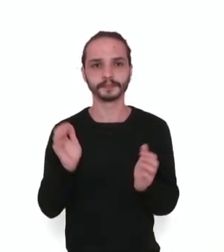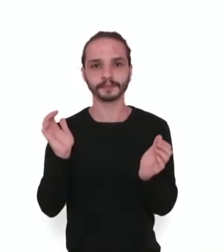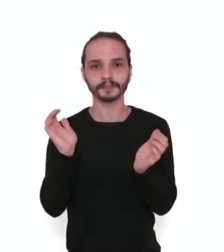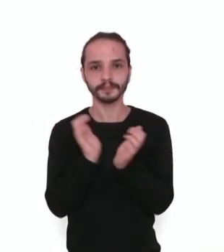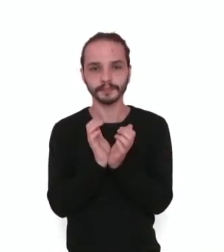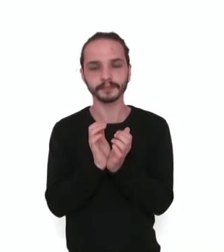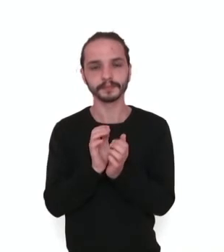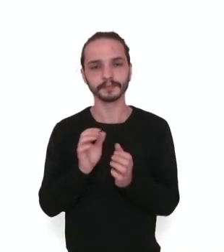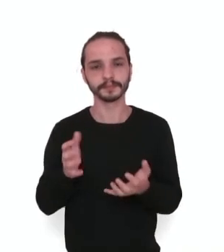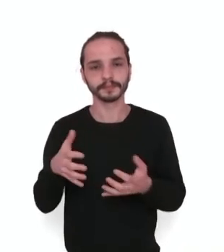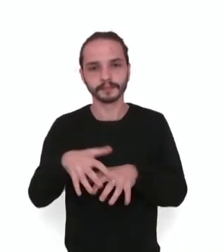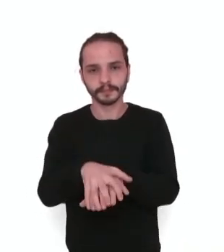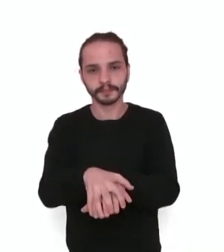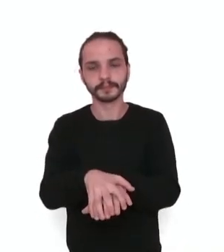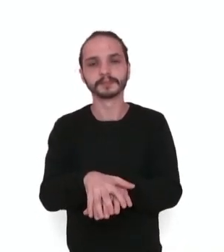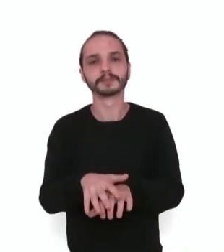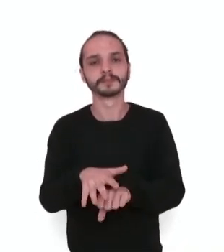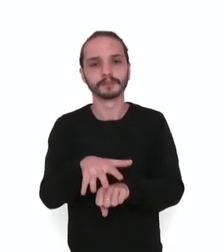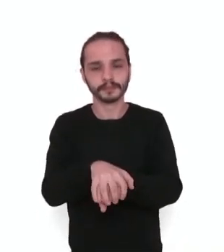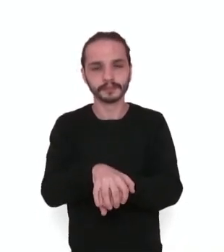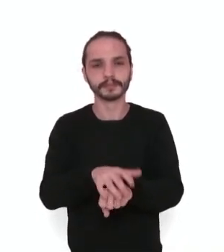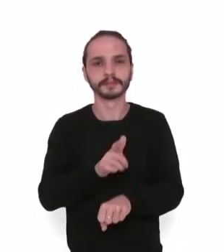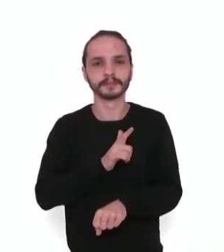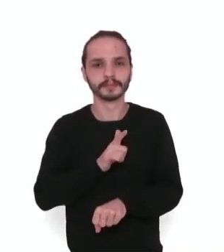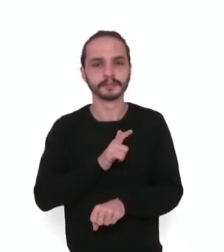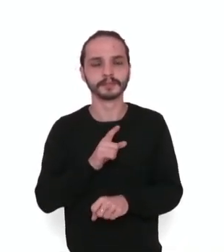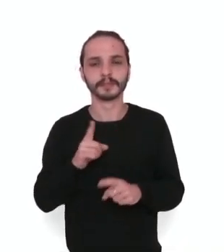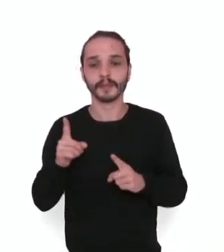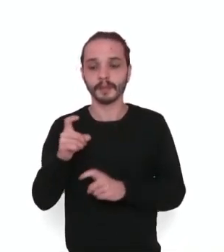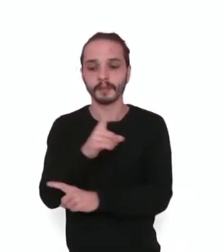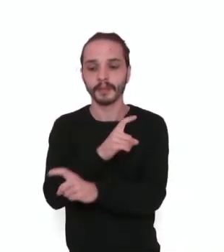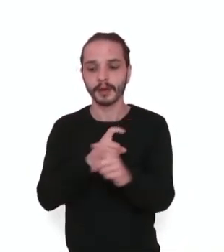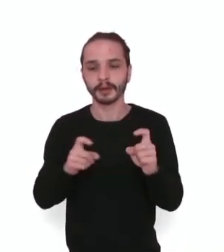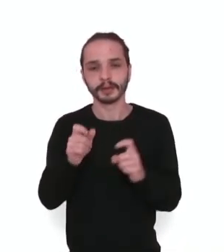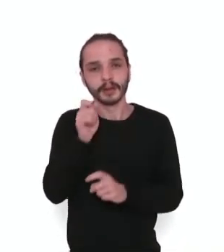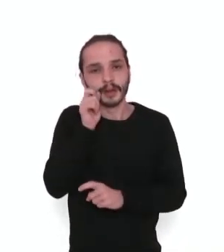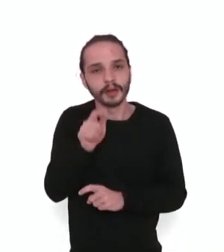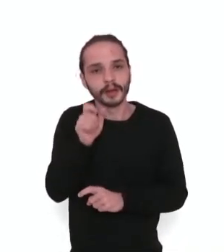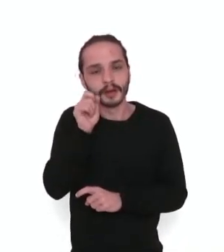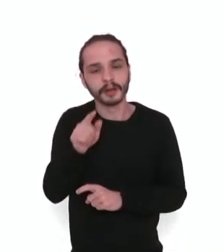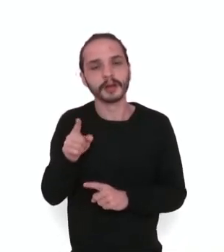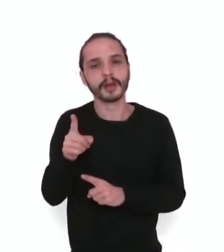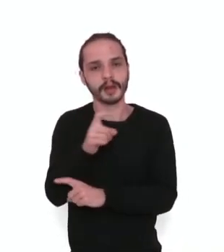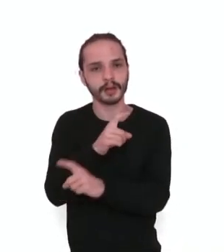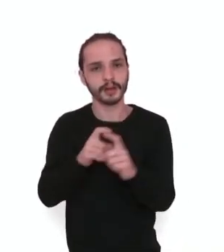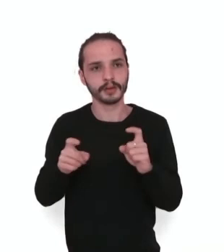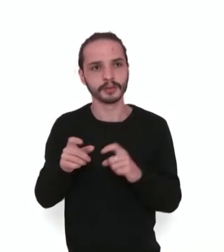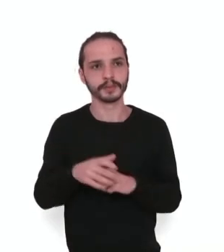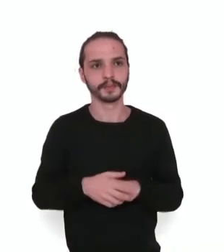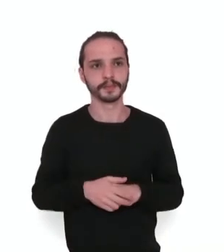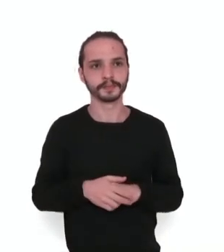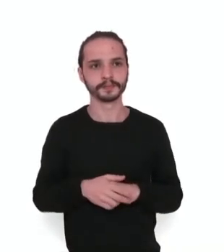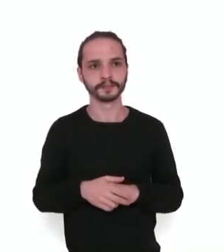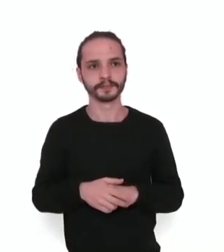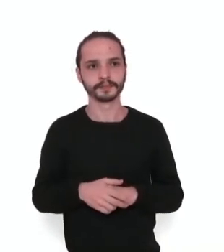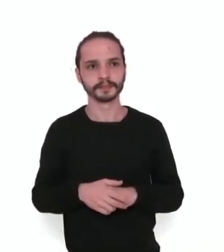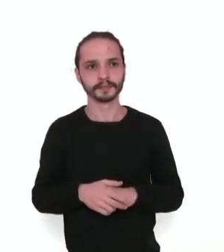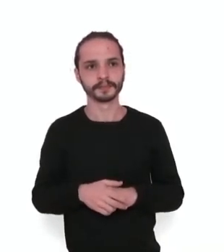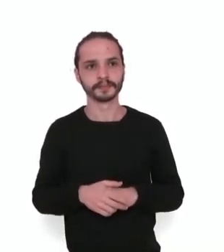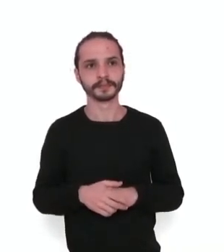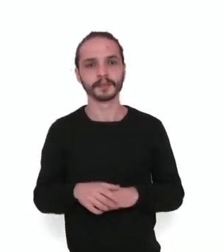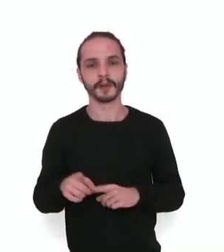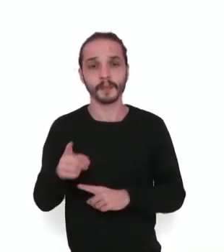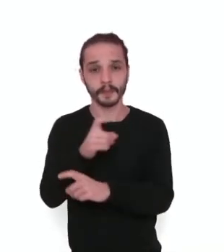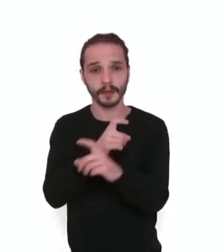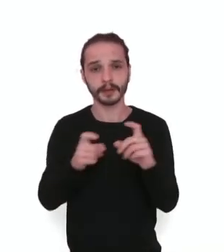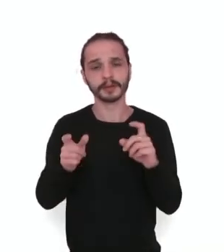as bactérias e as cianobactérias, que são as algas azuis, né, ou as cianofícies. As bactérias são micro-organismos